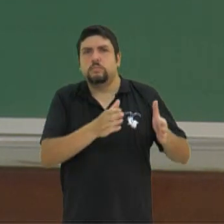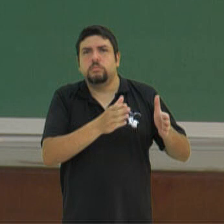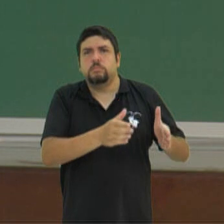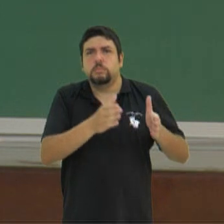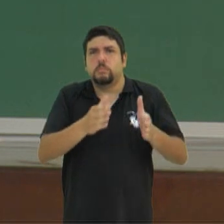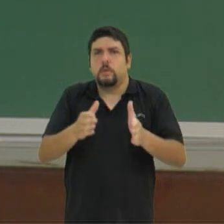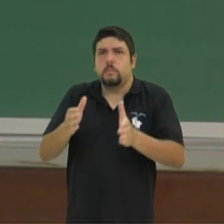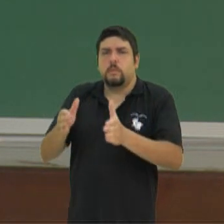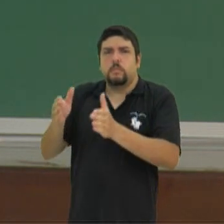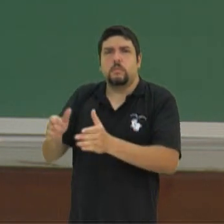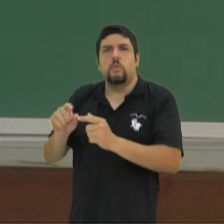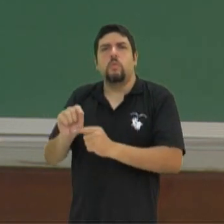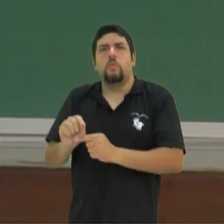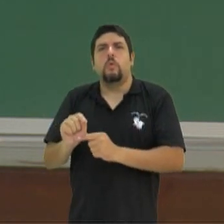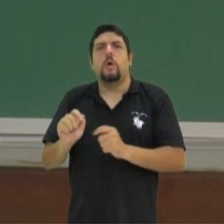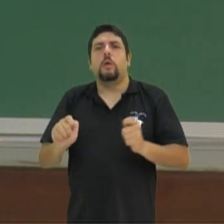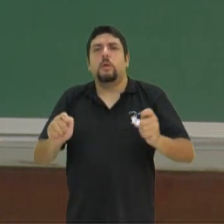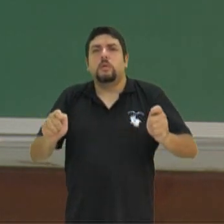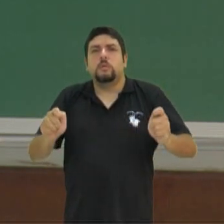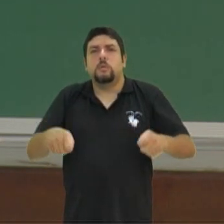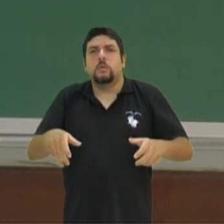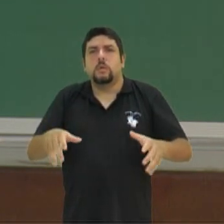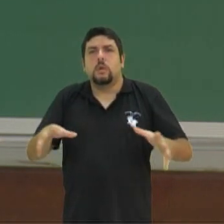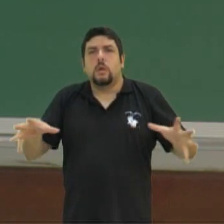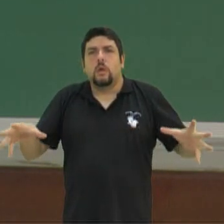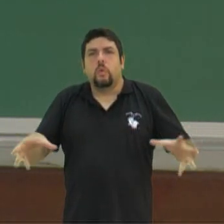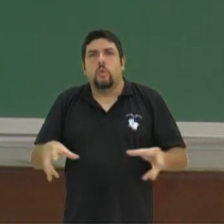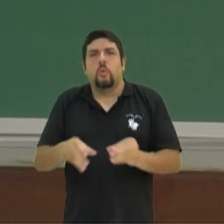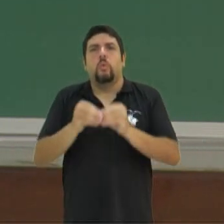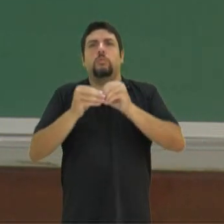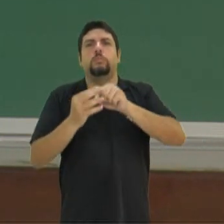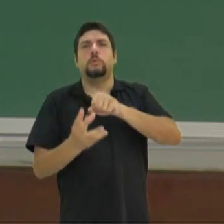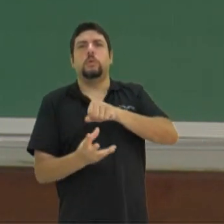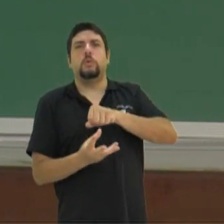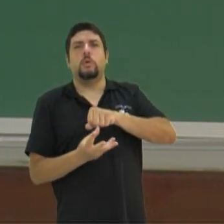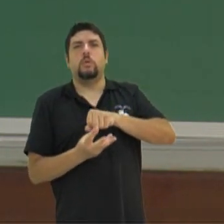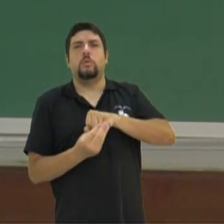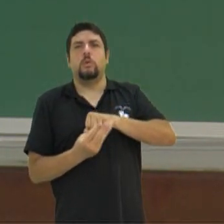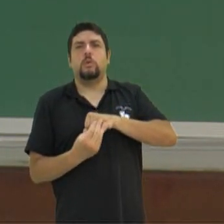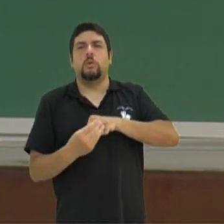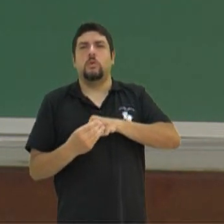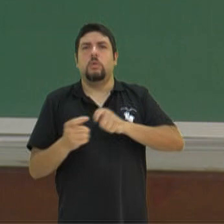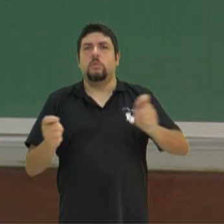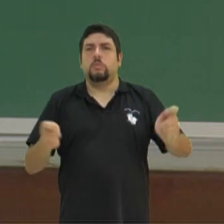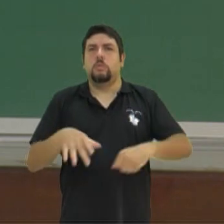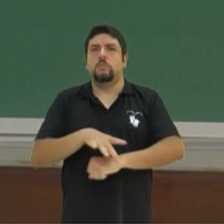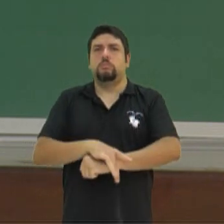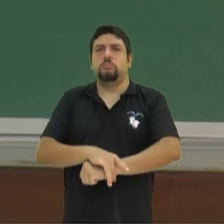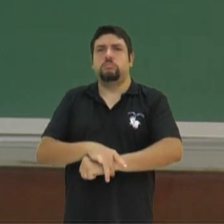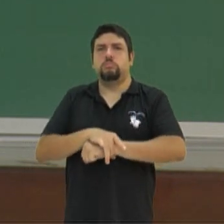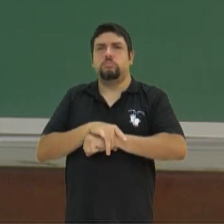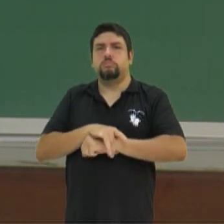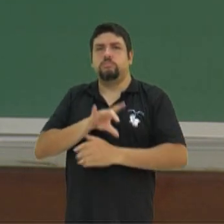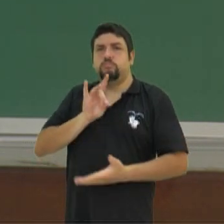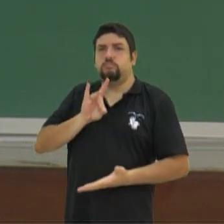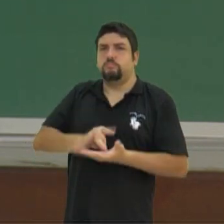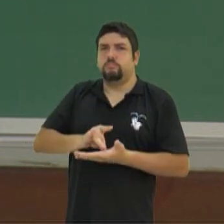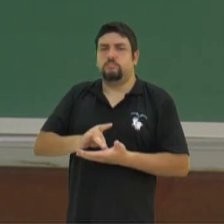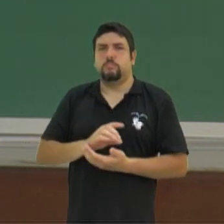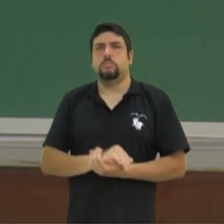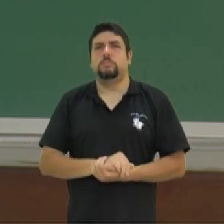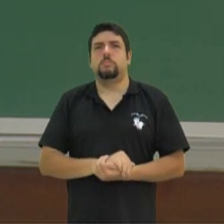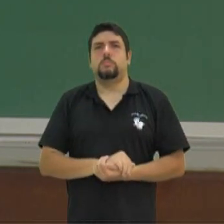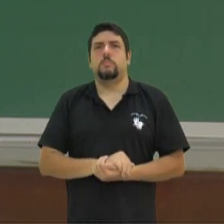a construção de um conhecimento seguro, de um conhecimento verdadeiro. Conhecemos